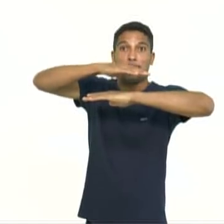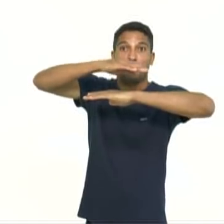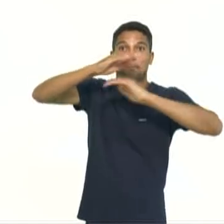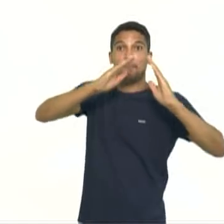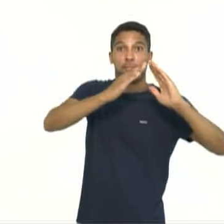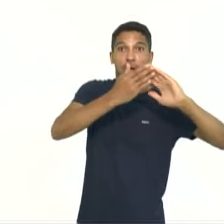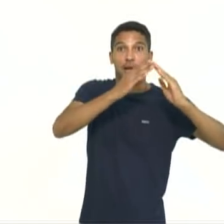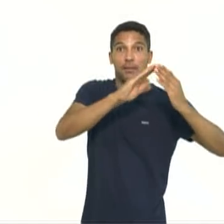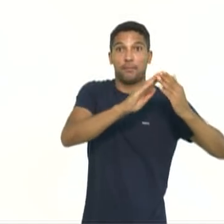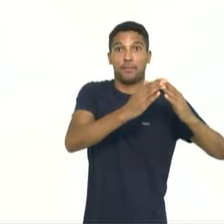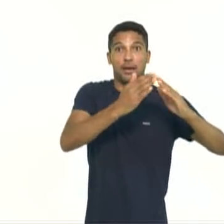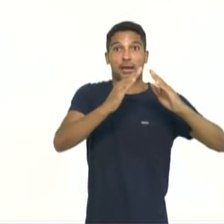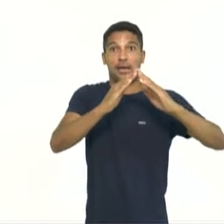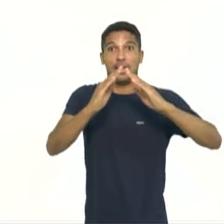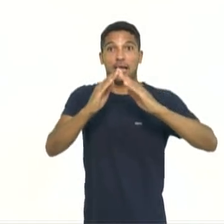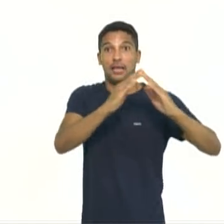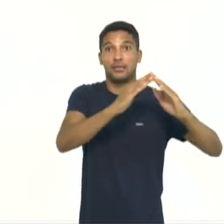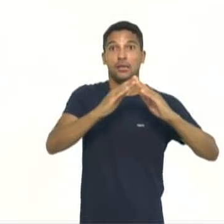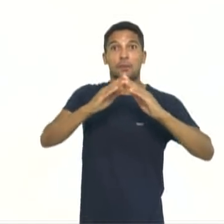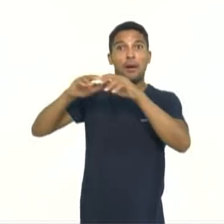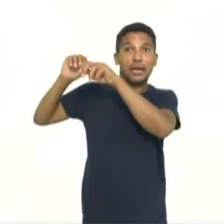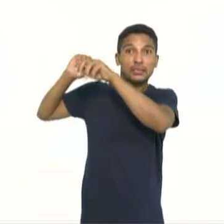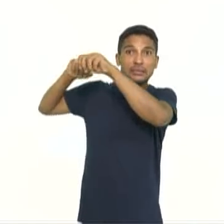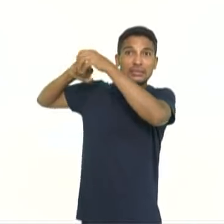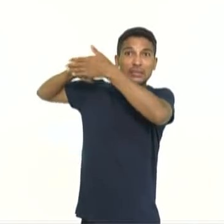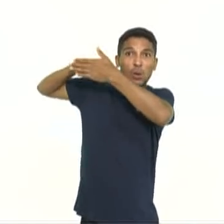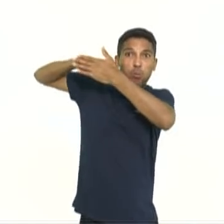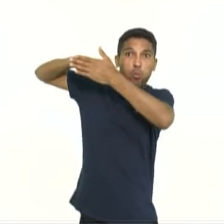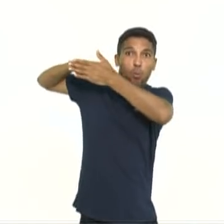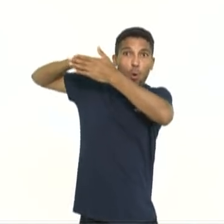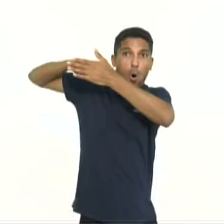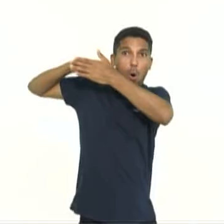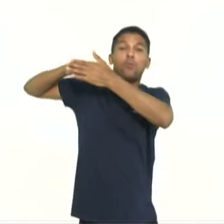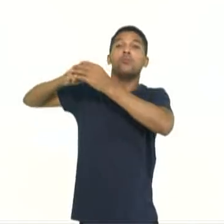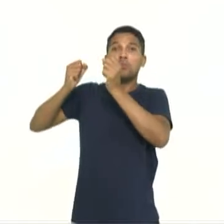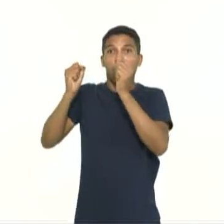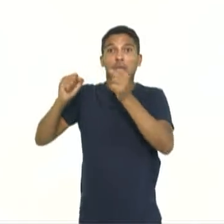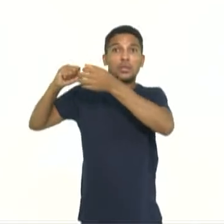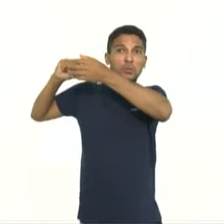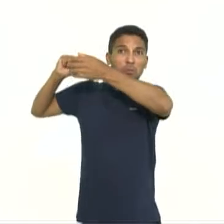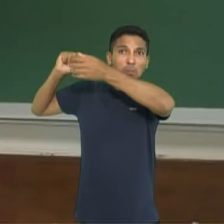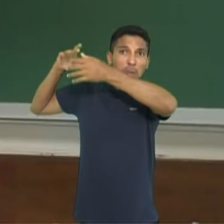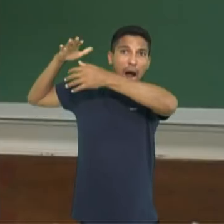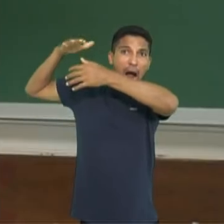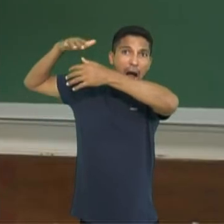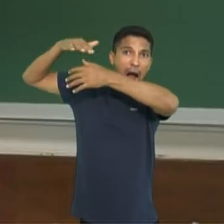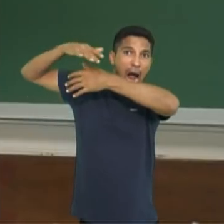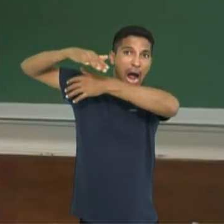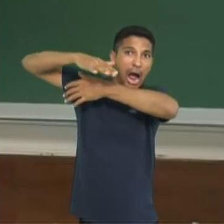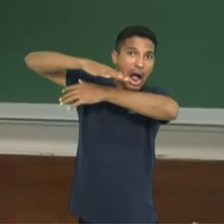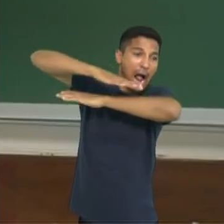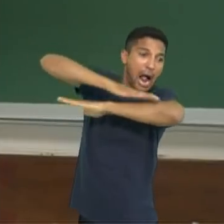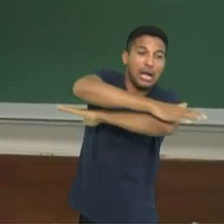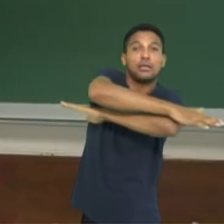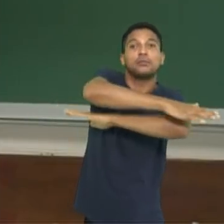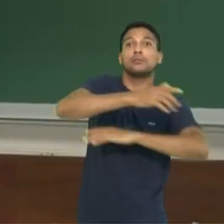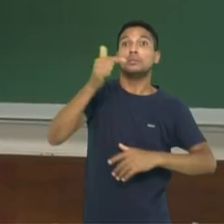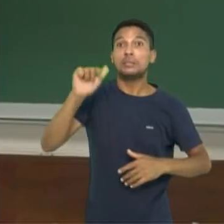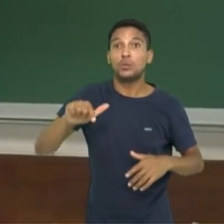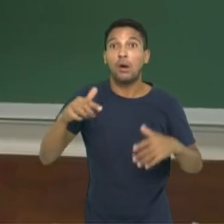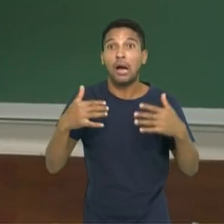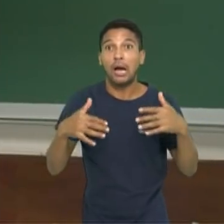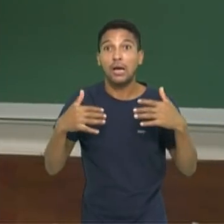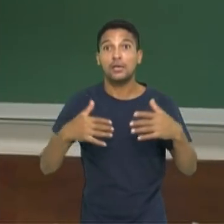O quarto exercício pede agora o que a expressão ainda simboliza nesse trecho. E o nosso quinto exercício, por que